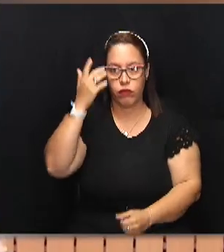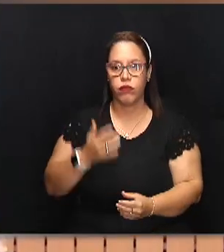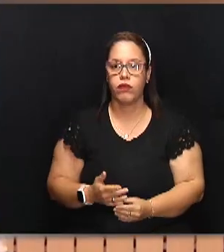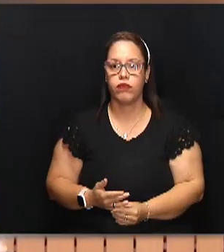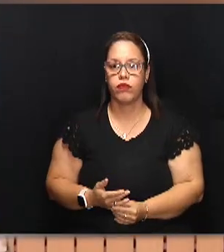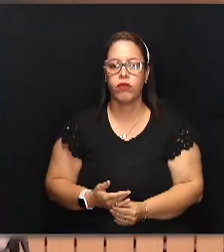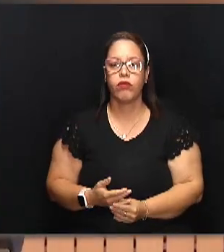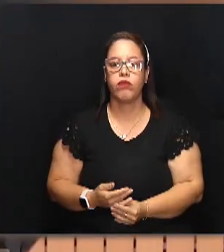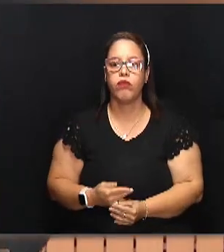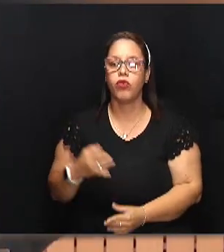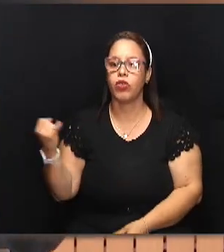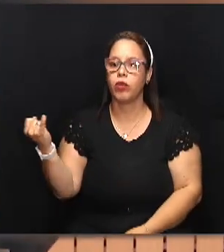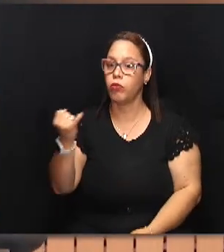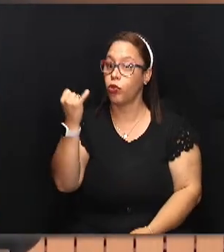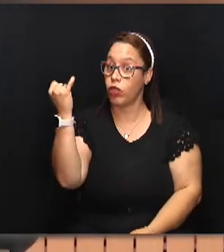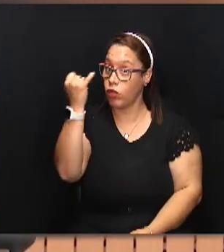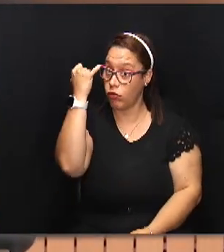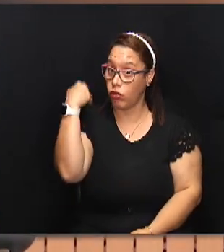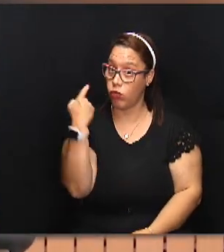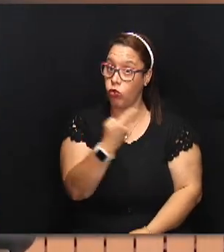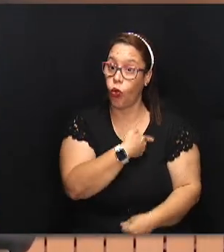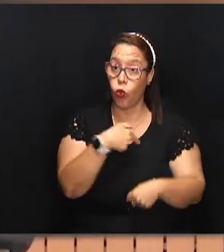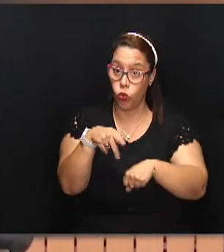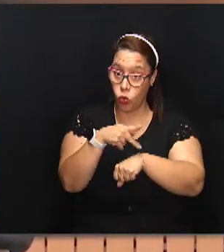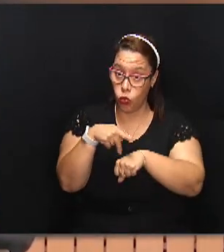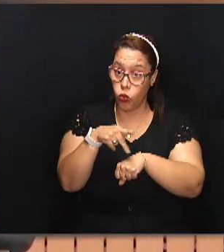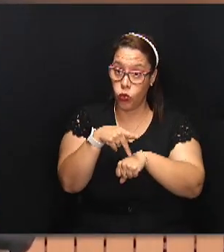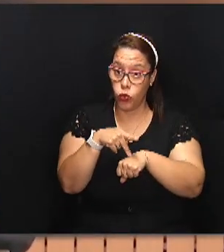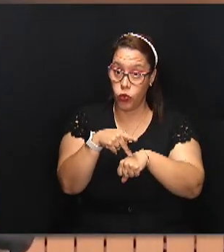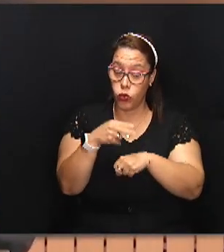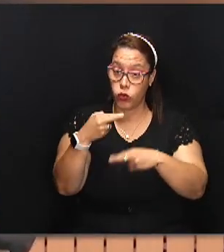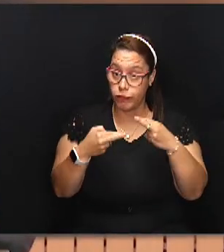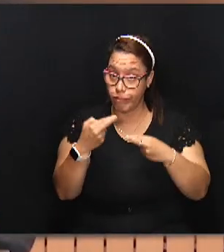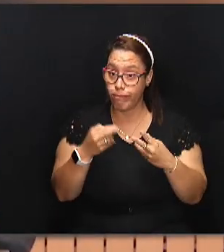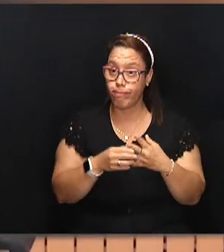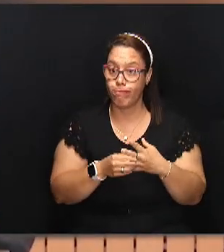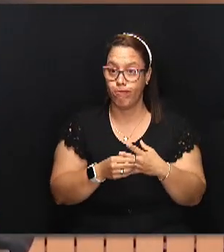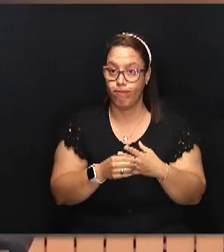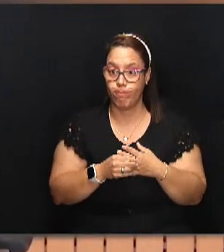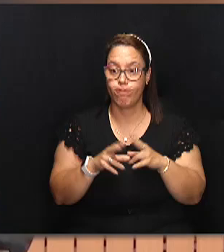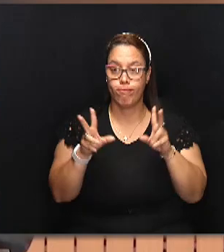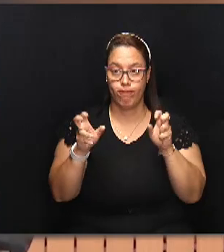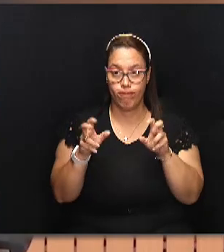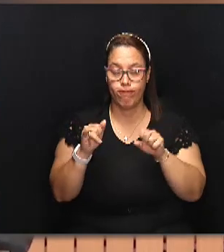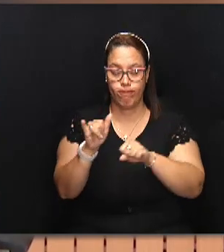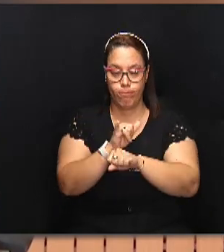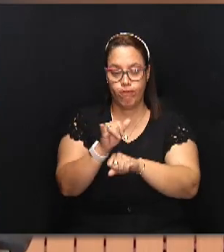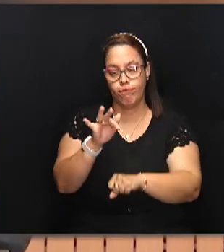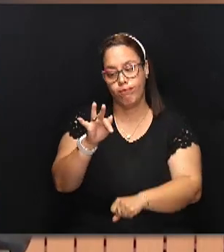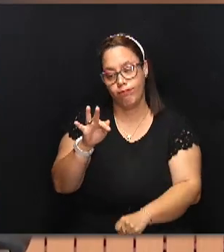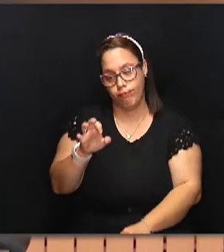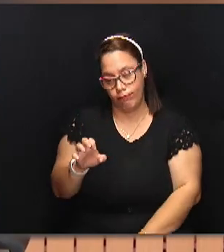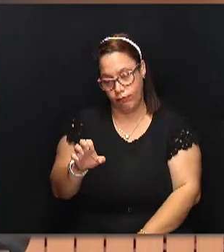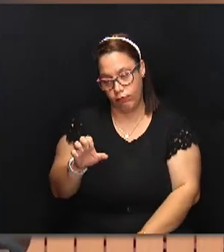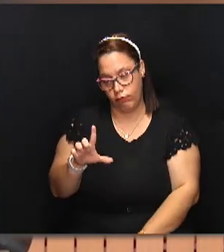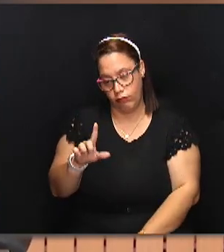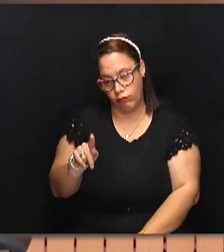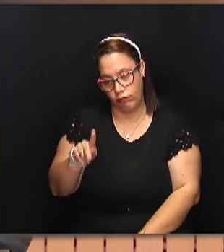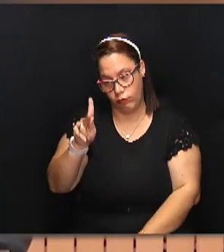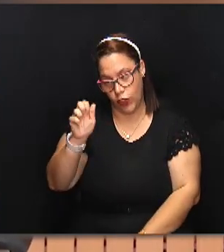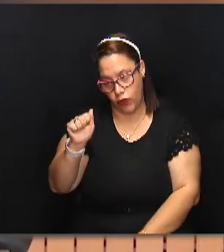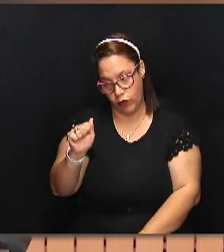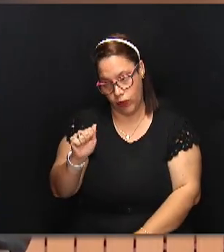muita relevância para o nosso país, em relação à questão do youtuber, do Felca, e da questão